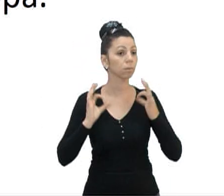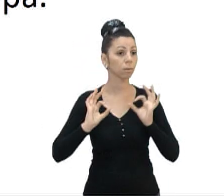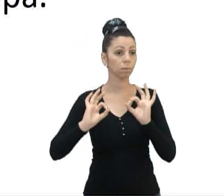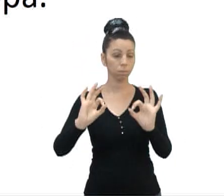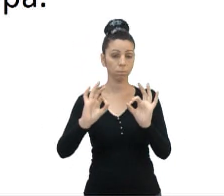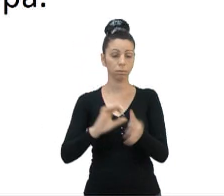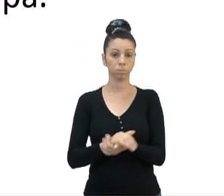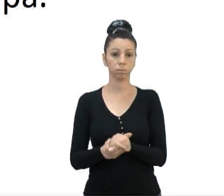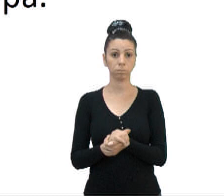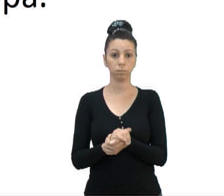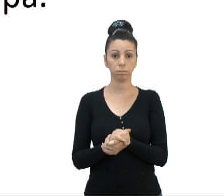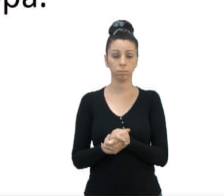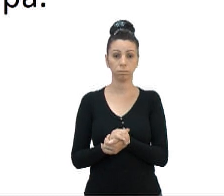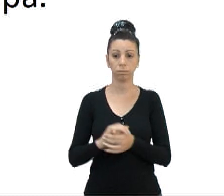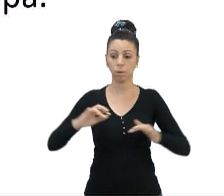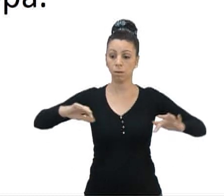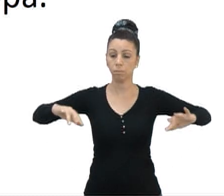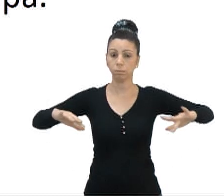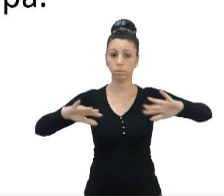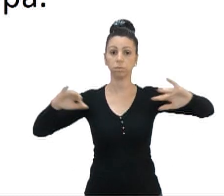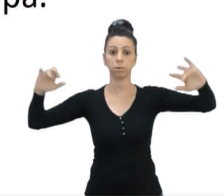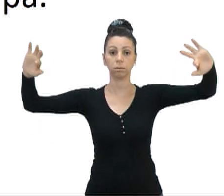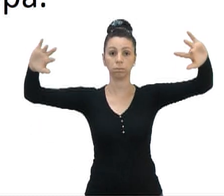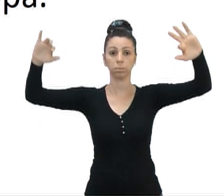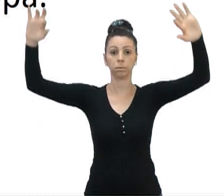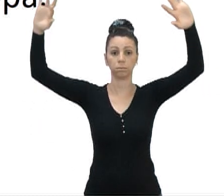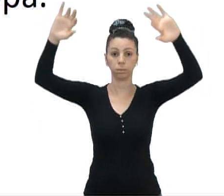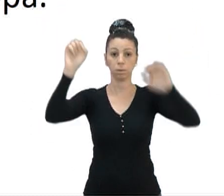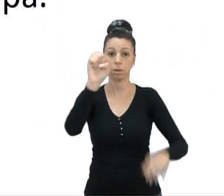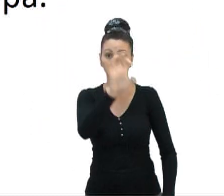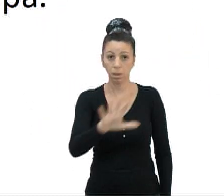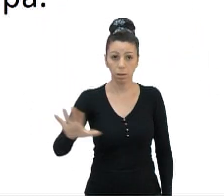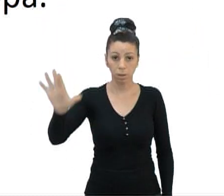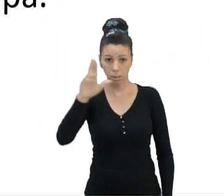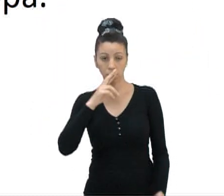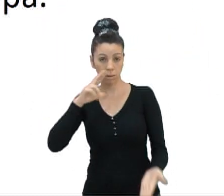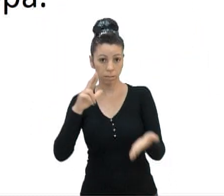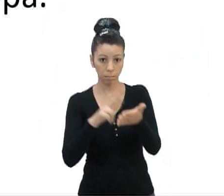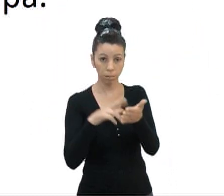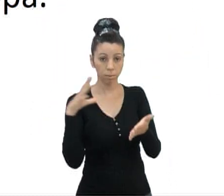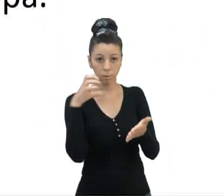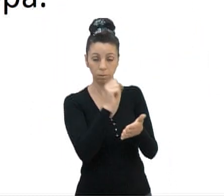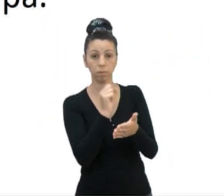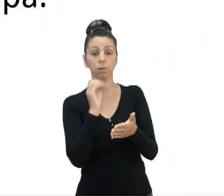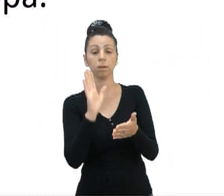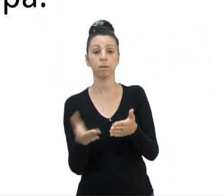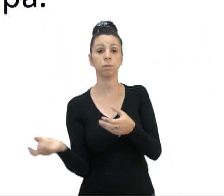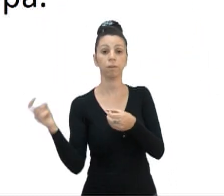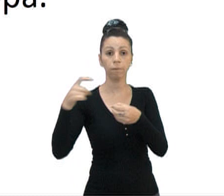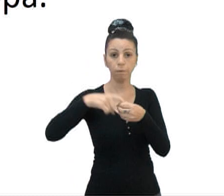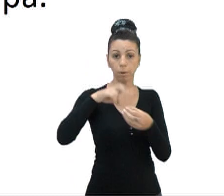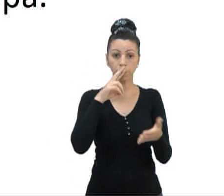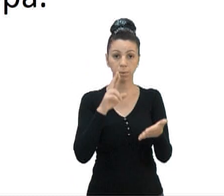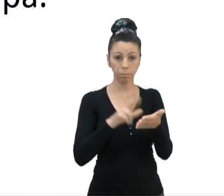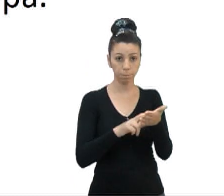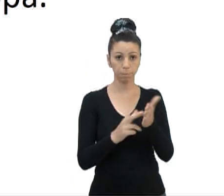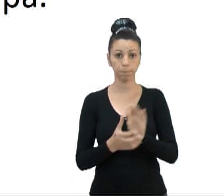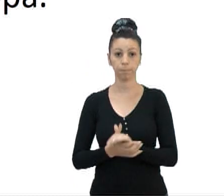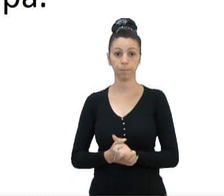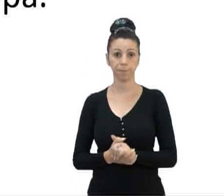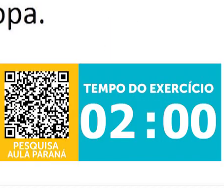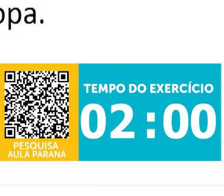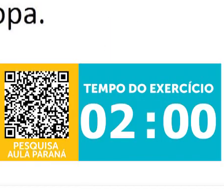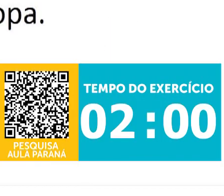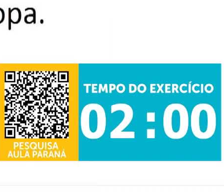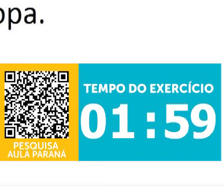ali quanto aos limites geográficos da Europa? Então, respondam rapidinho lá e a gente já volta para corrigir.